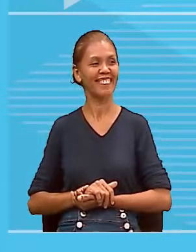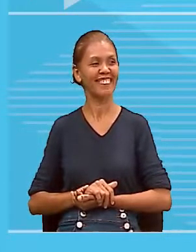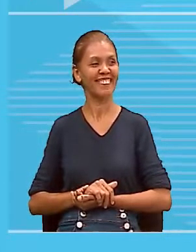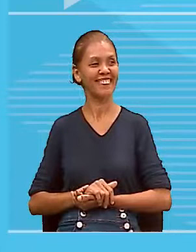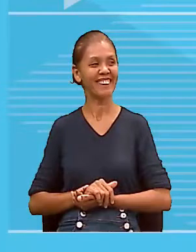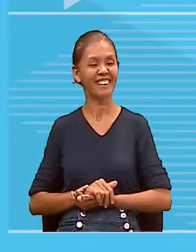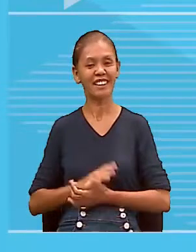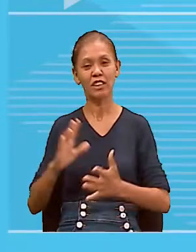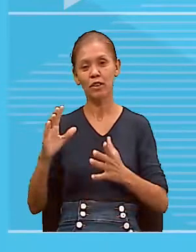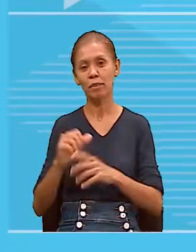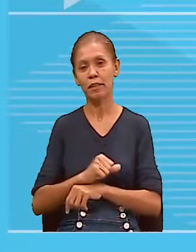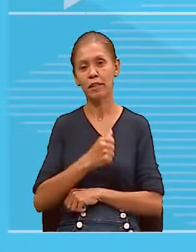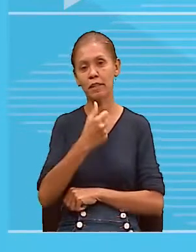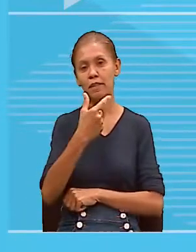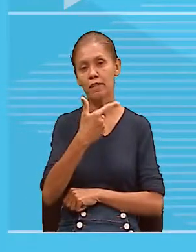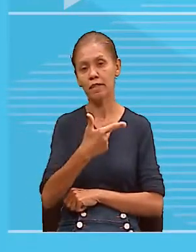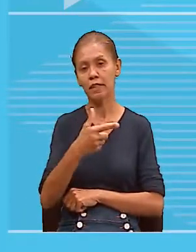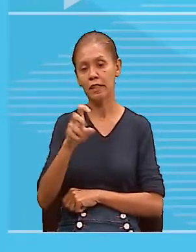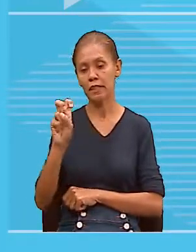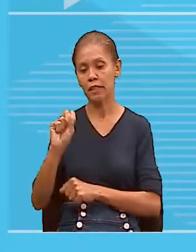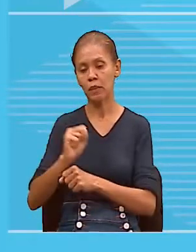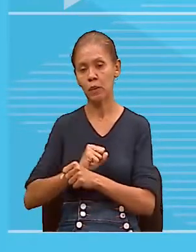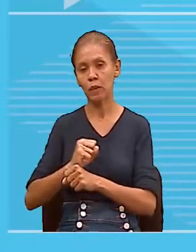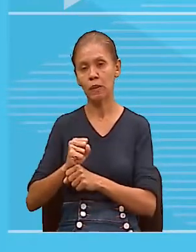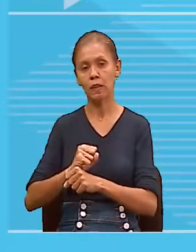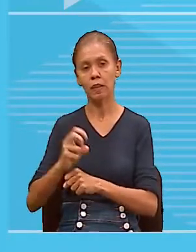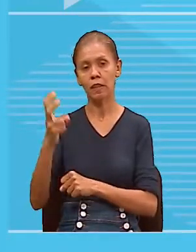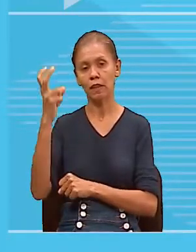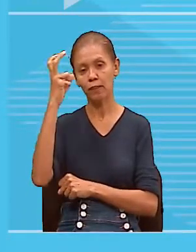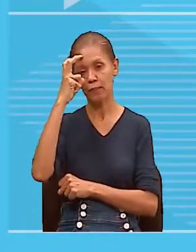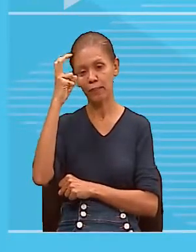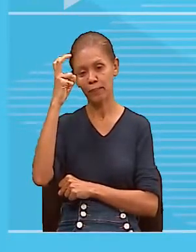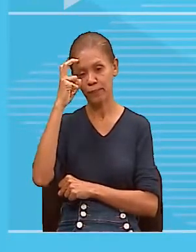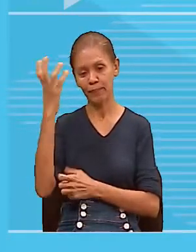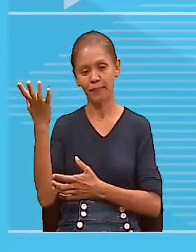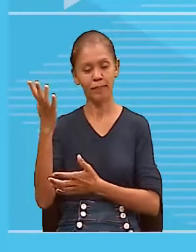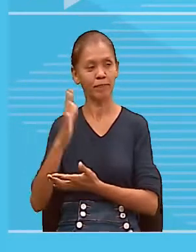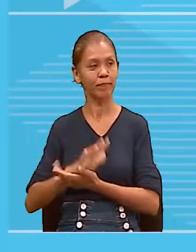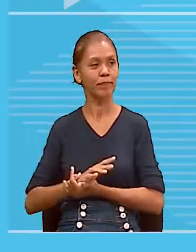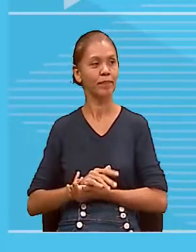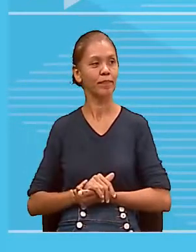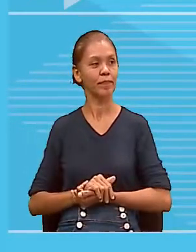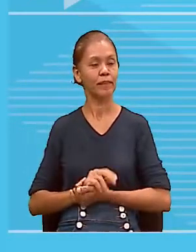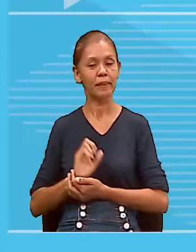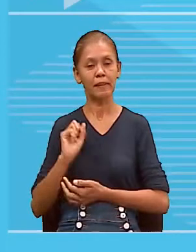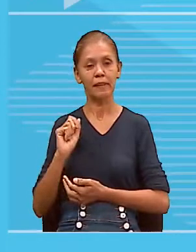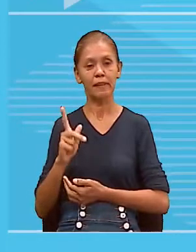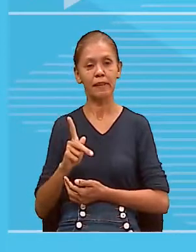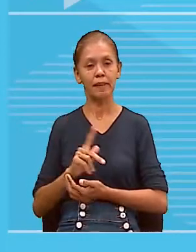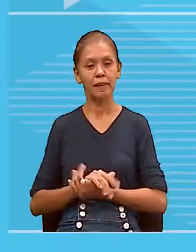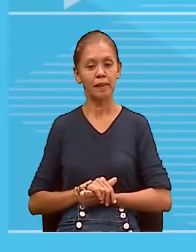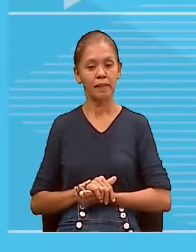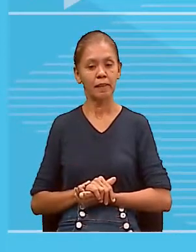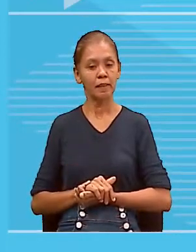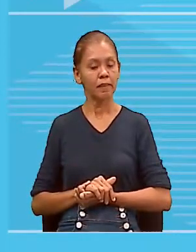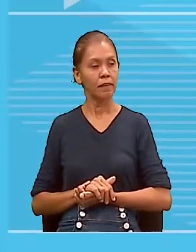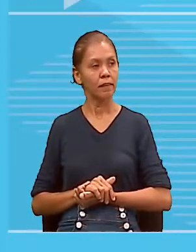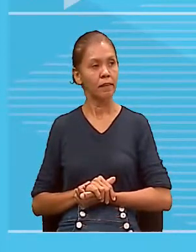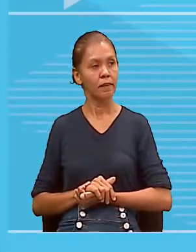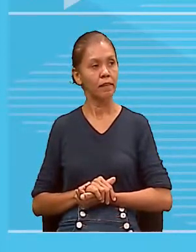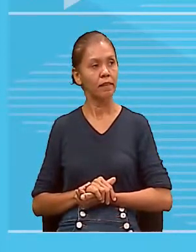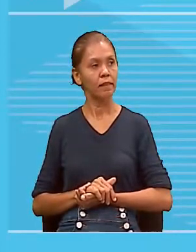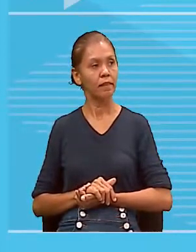mais ou menos 25 anos da cultura Tupiniquim de boa de boa na lagoa